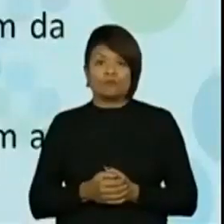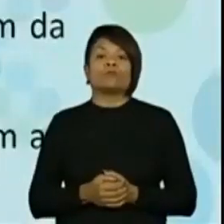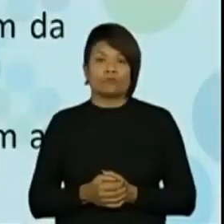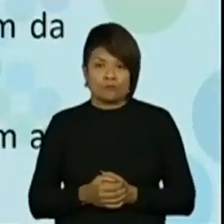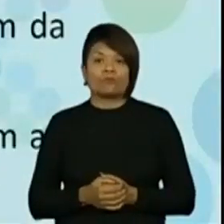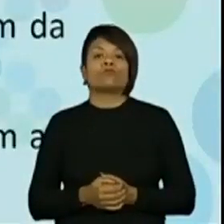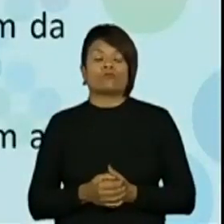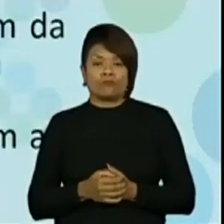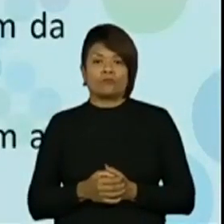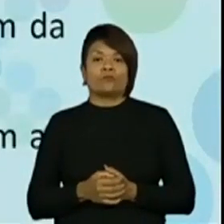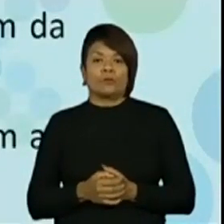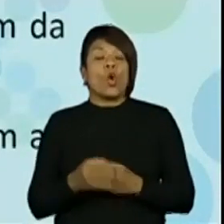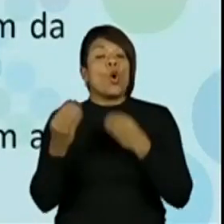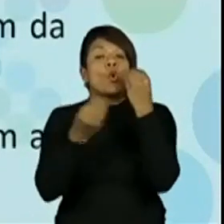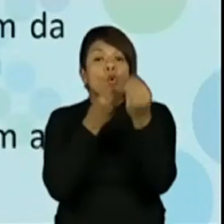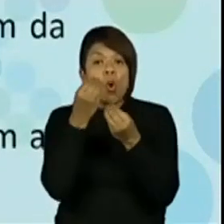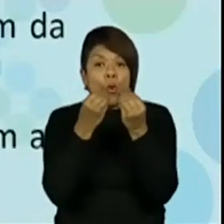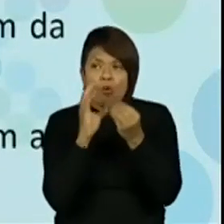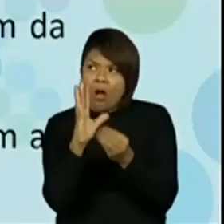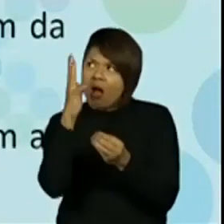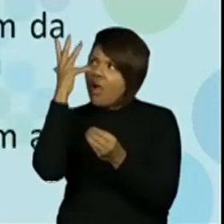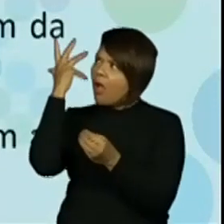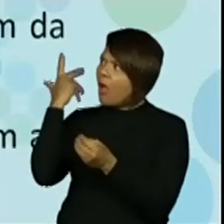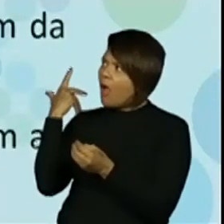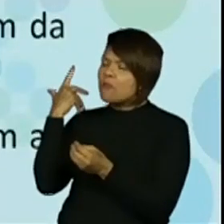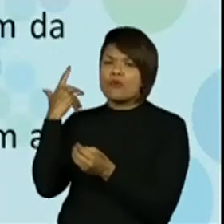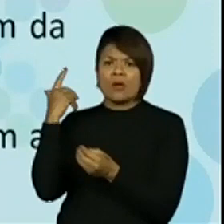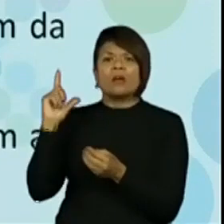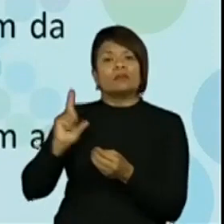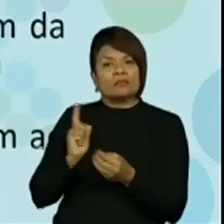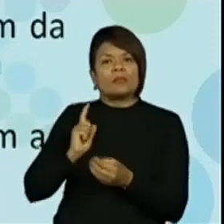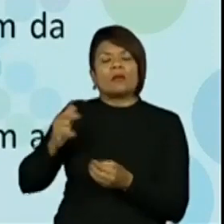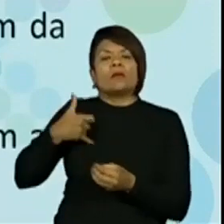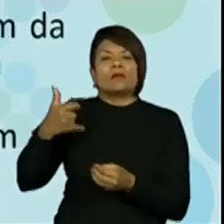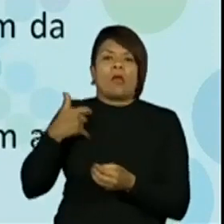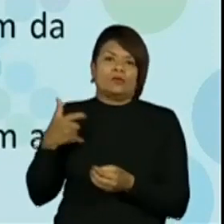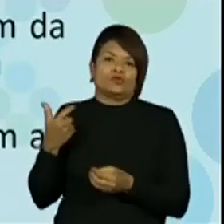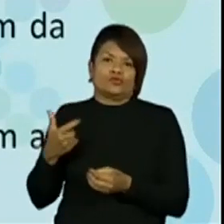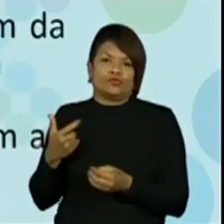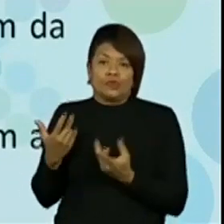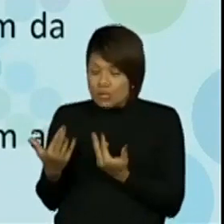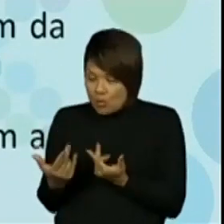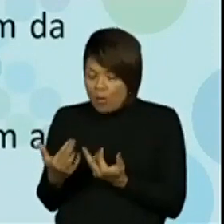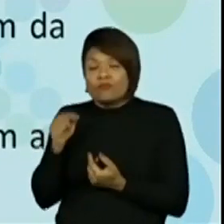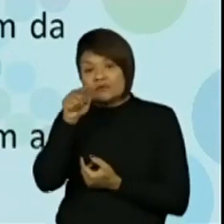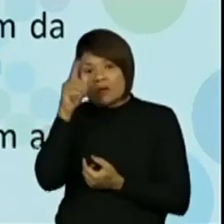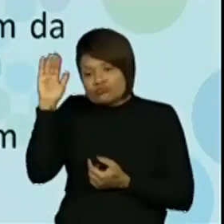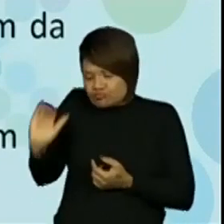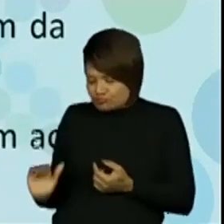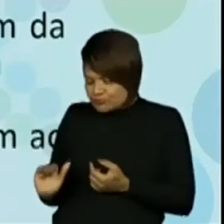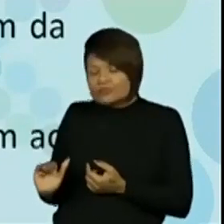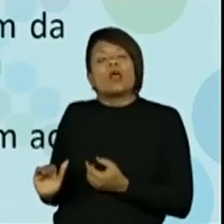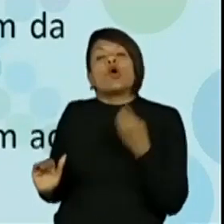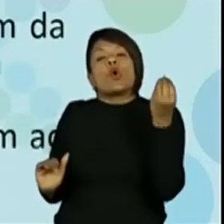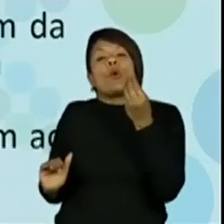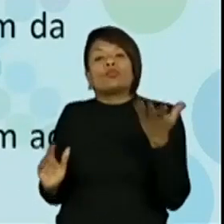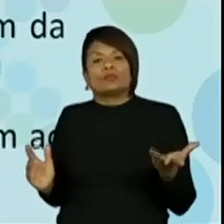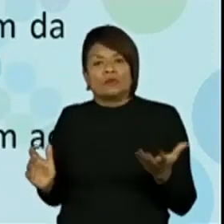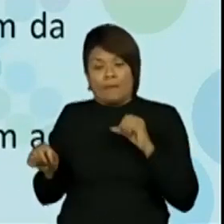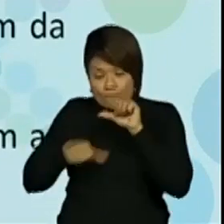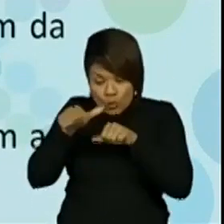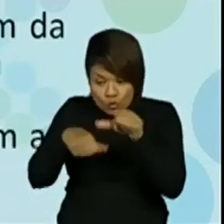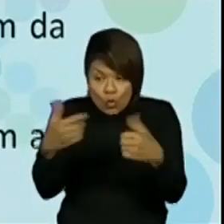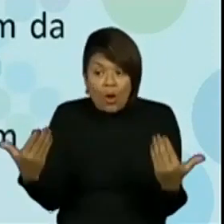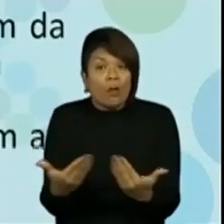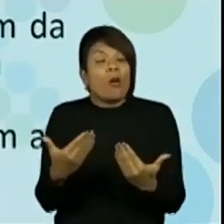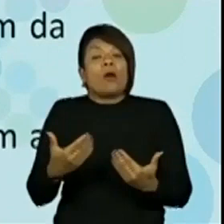era a cidade na época em que seus pais tinham a sua idade? Quais foram as mudanças que ocorreram? O que ocorreu na